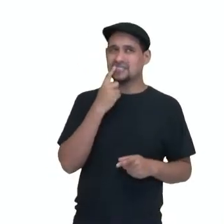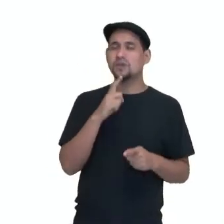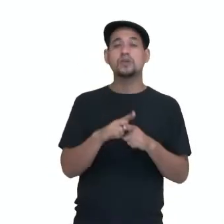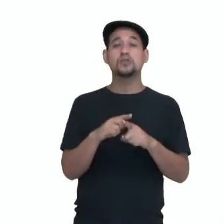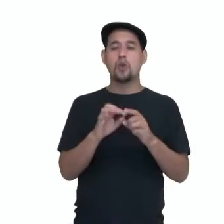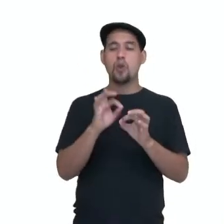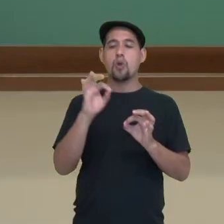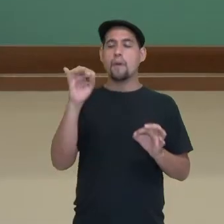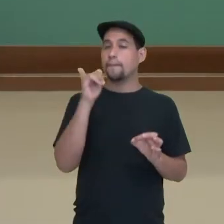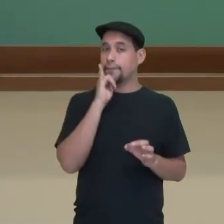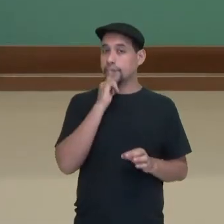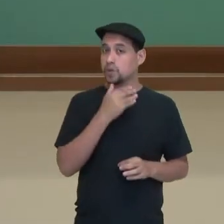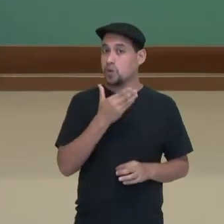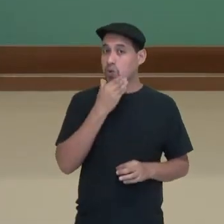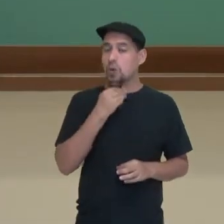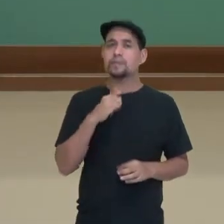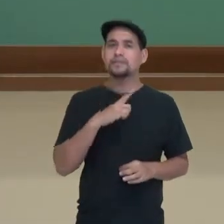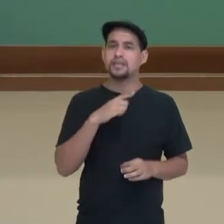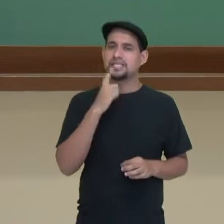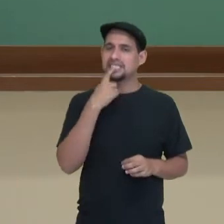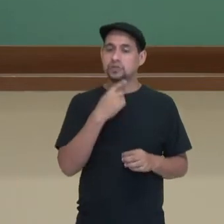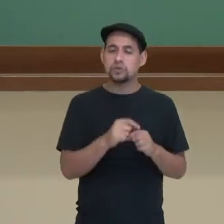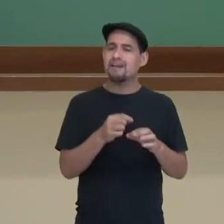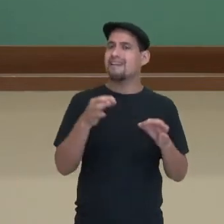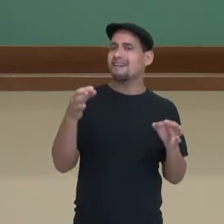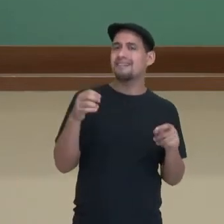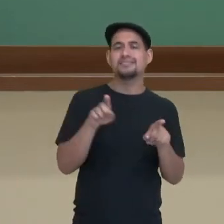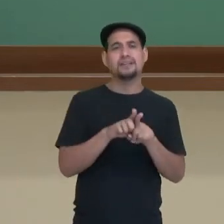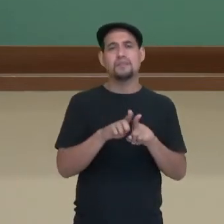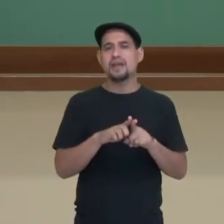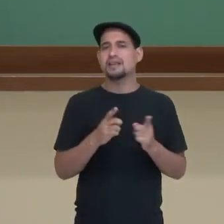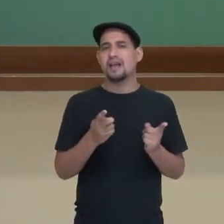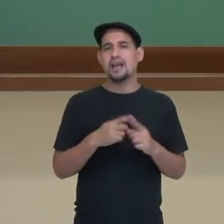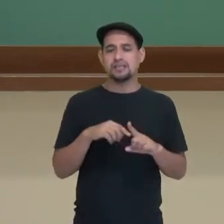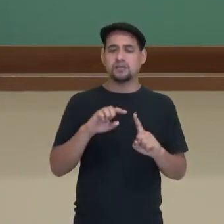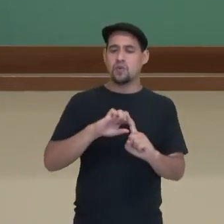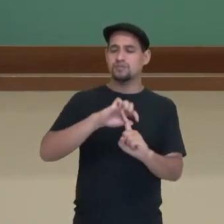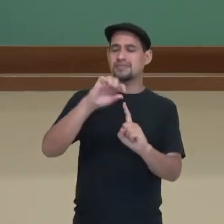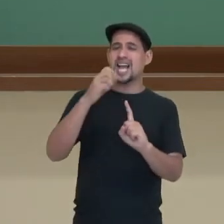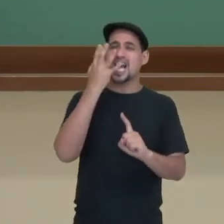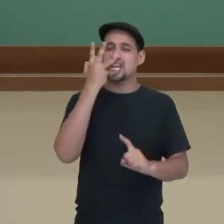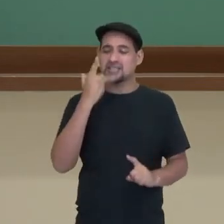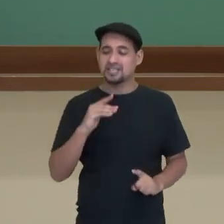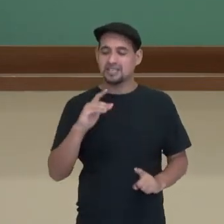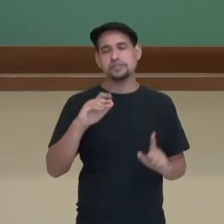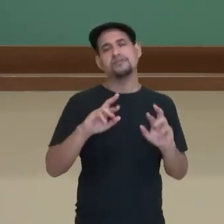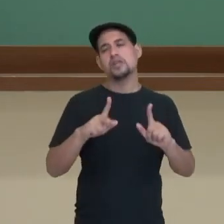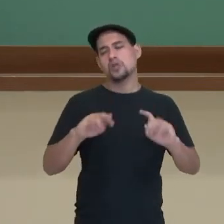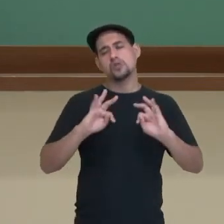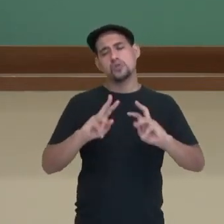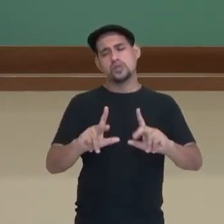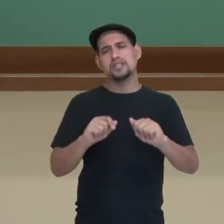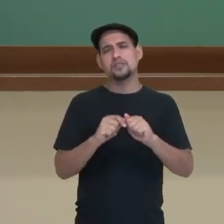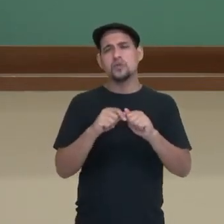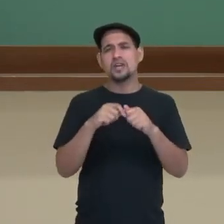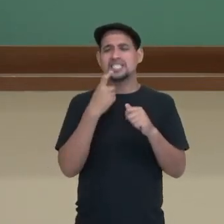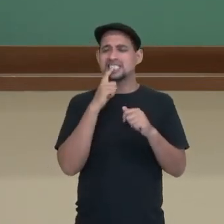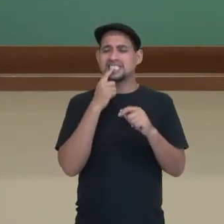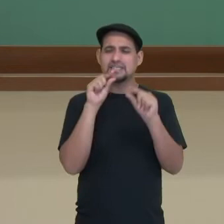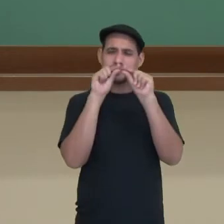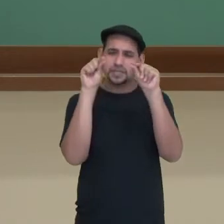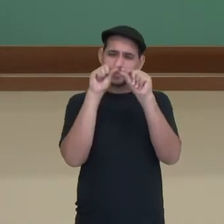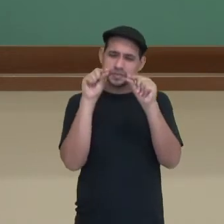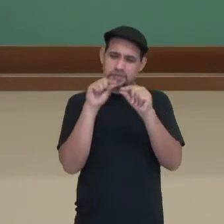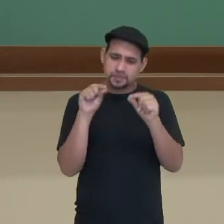no adulto vai encontrar nos ossos longos, nas costelas. Nas crianças, praticamente todos os ossinhos do corpo dela têm